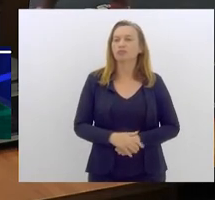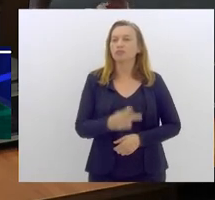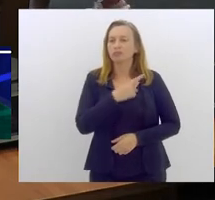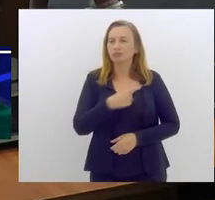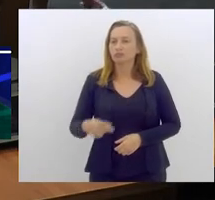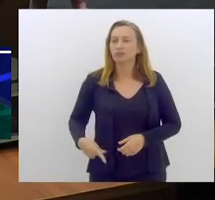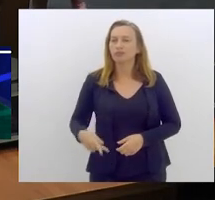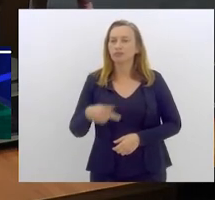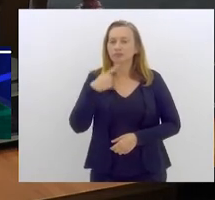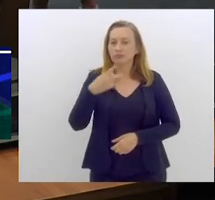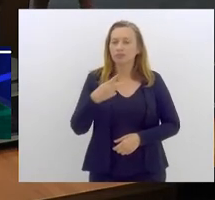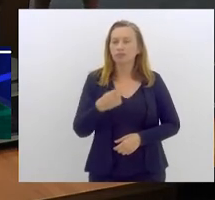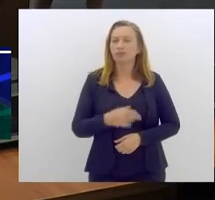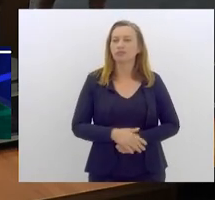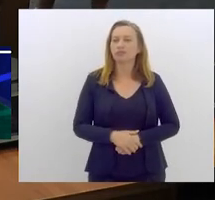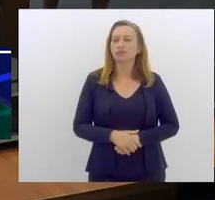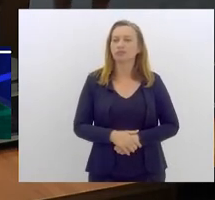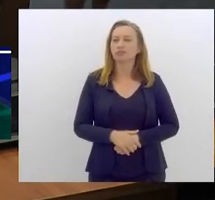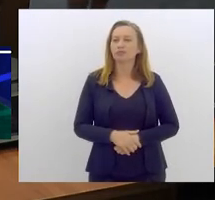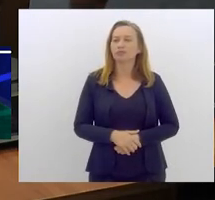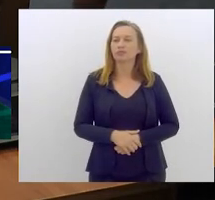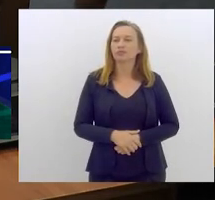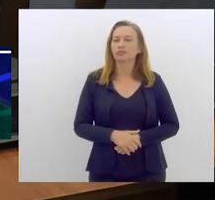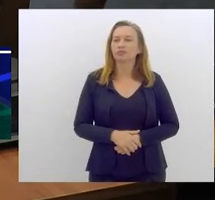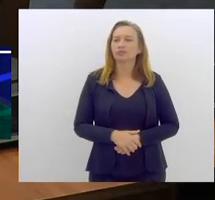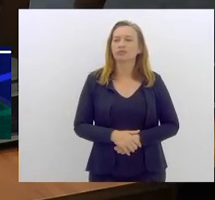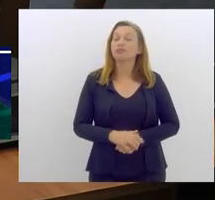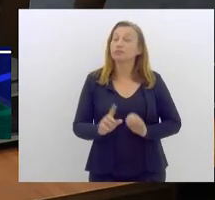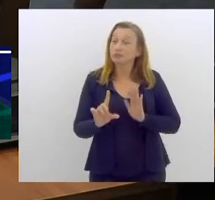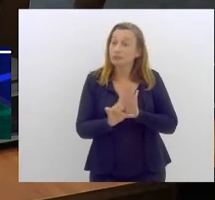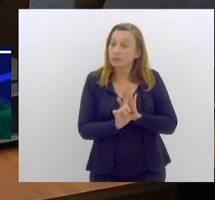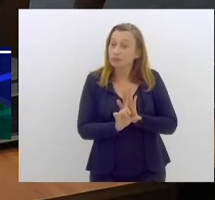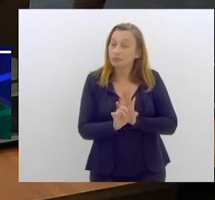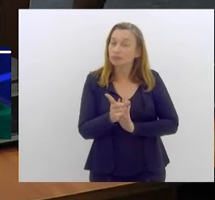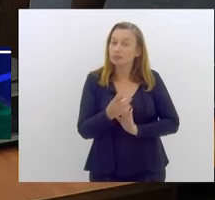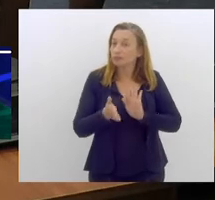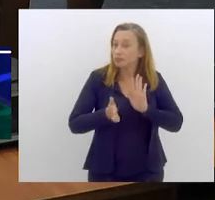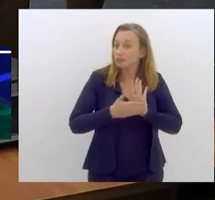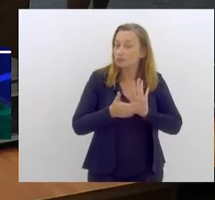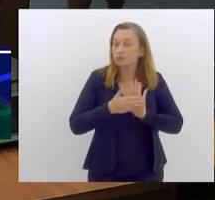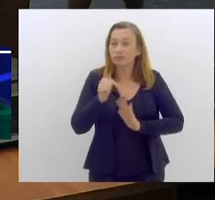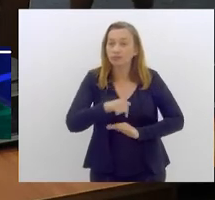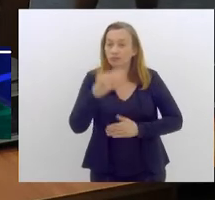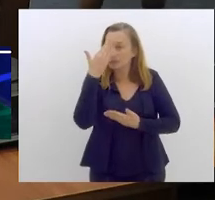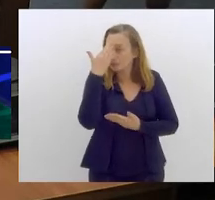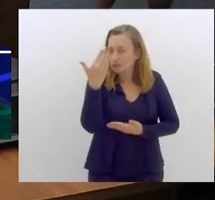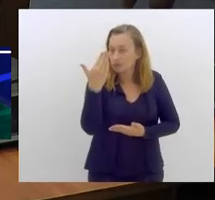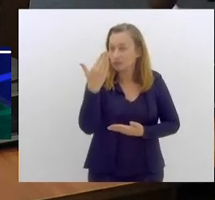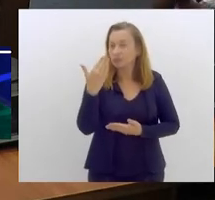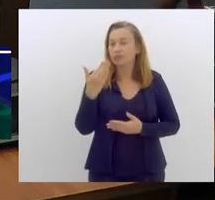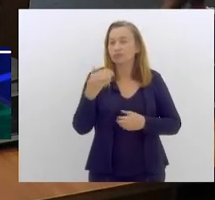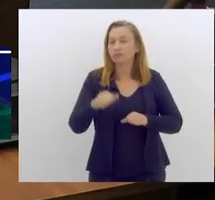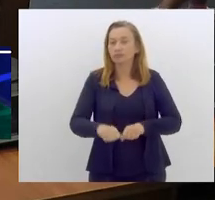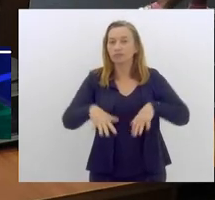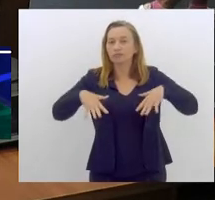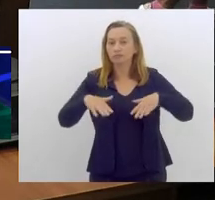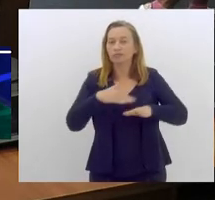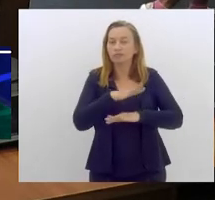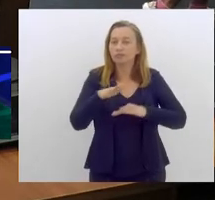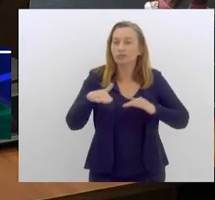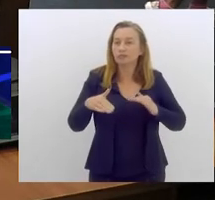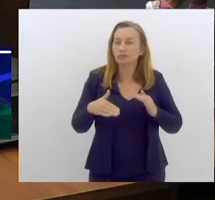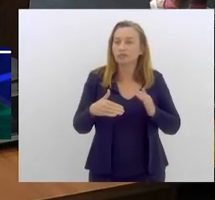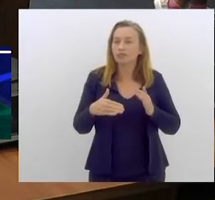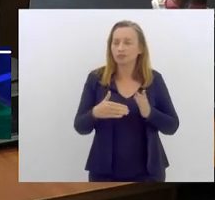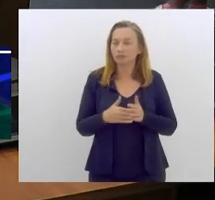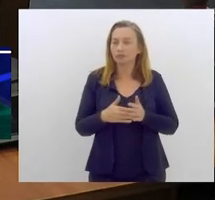Presidente, declarar que essa lei que nós propomos aqui, queria agradecer ao plenário todo, o Cordão de Girassol, é